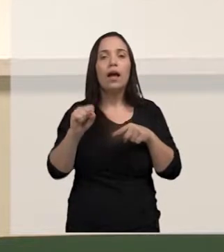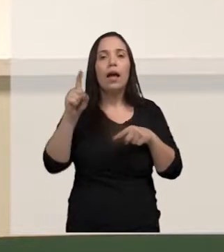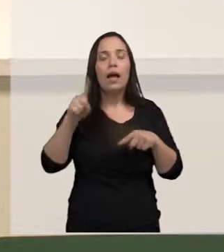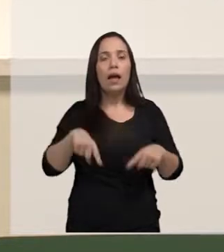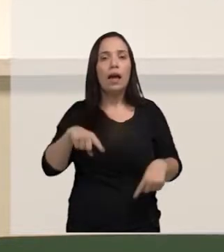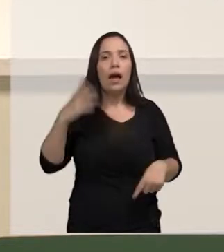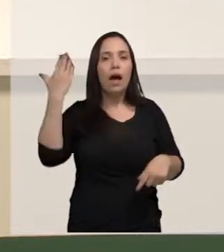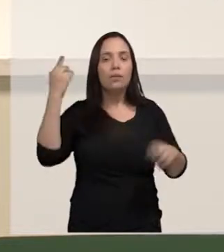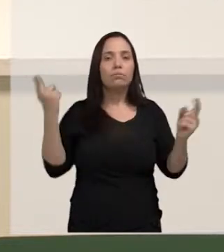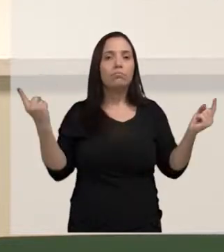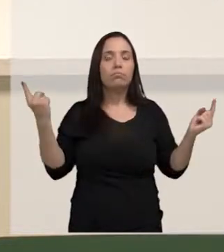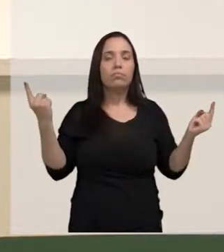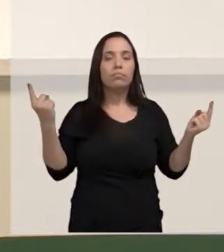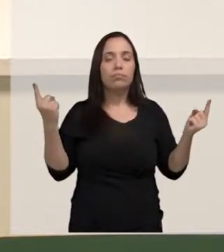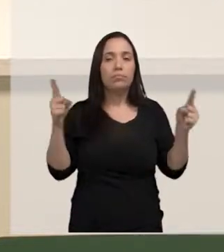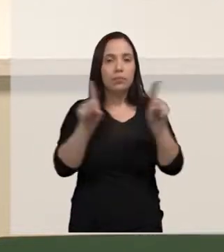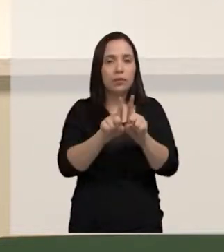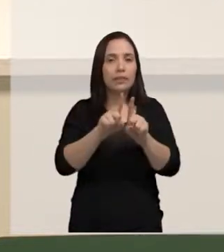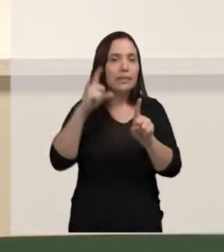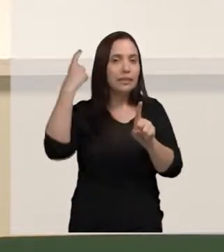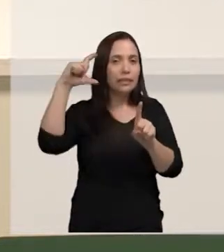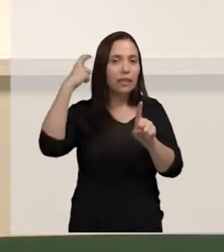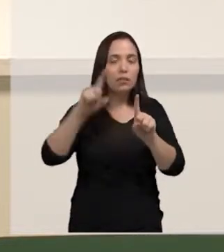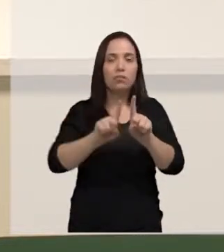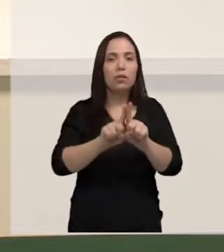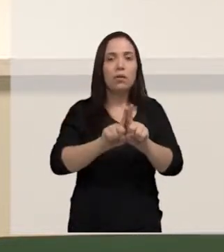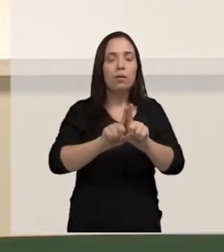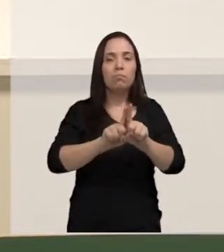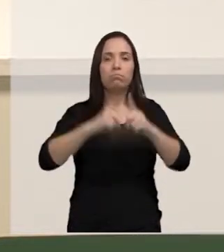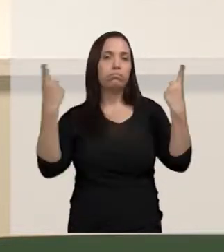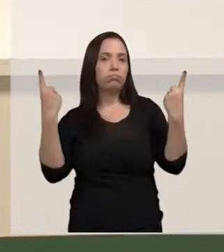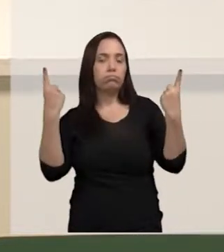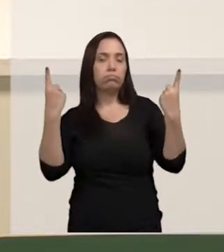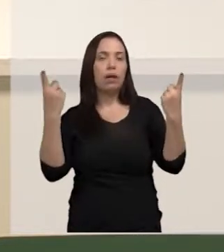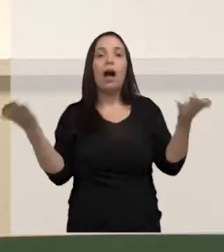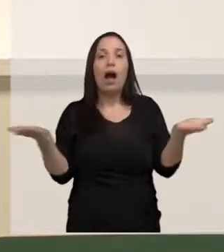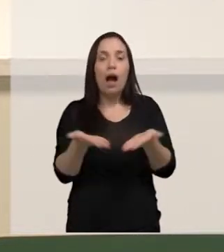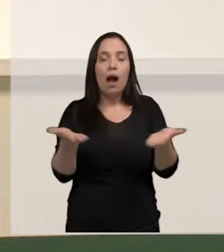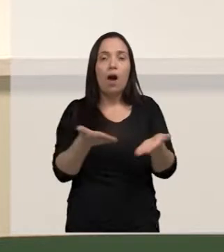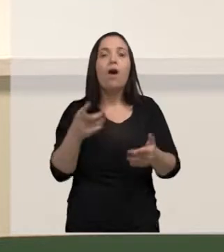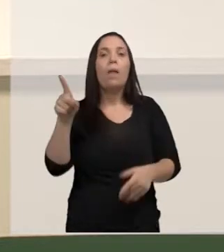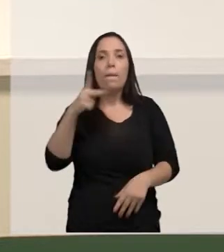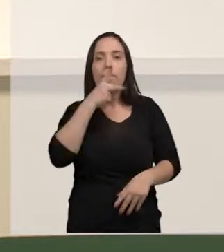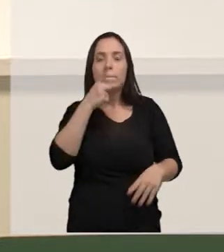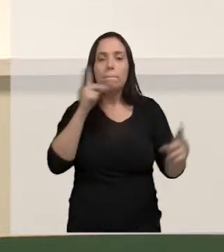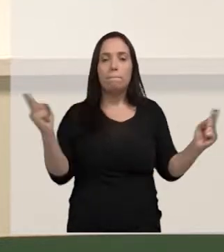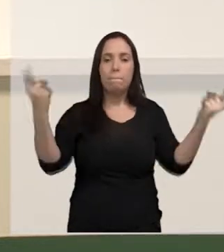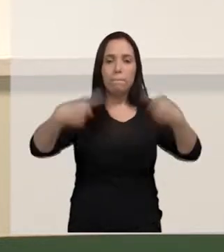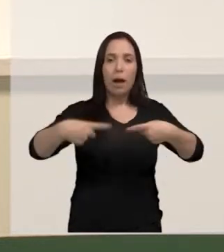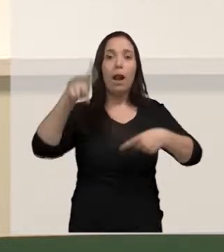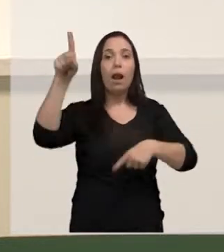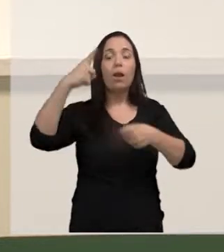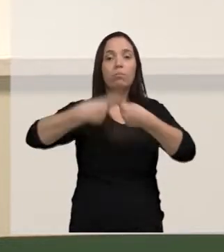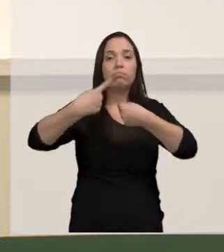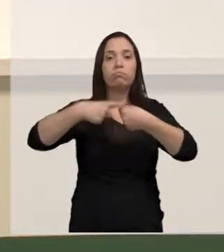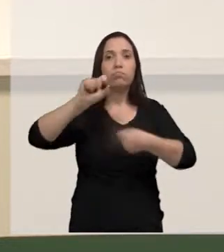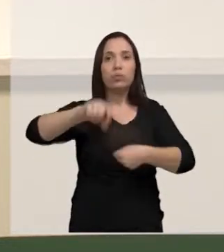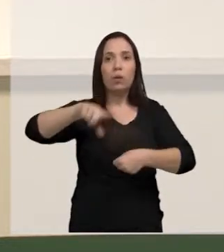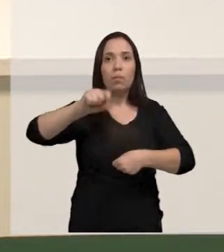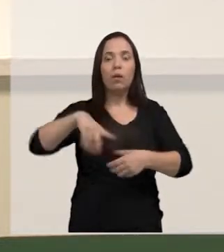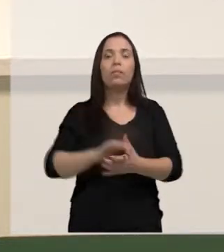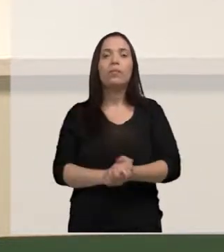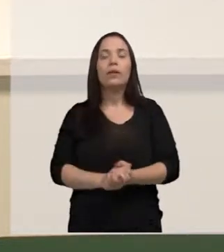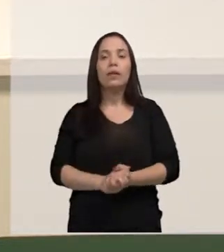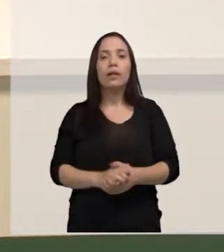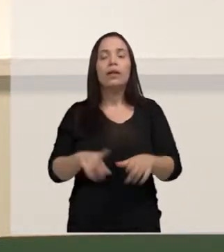com o Cid, na época, e rompeu, e hoje é uma liderança de oposição cristalizada lá em Sobral. Na Zona Norte. Aí nós